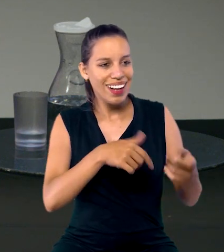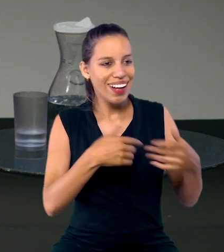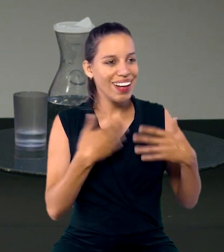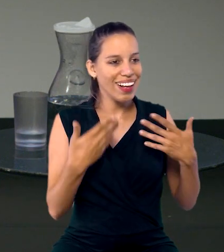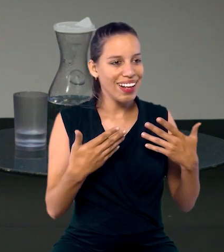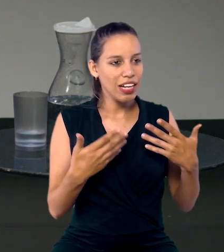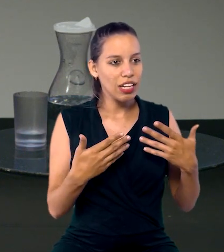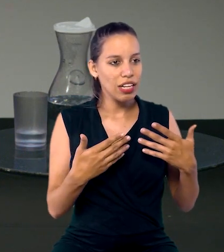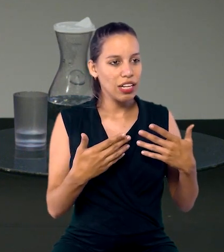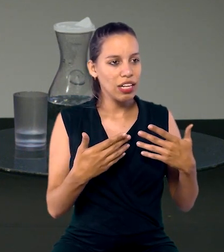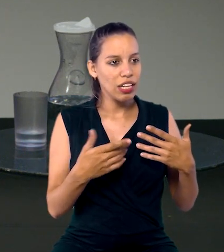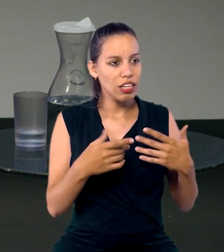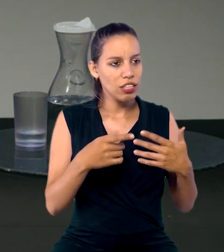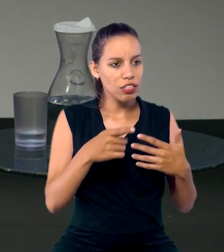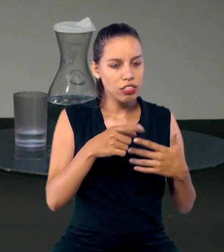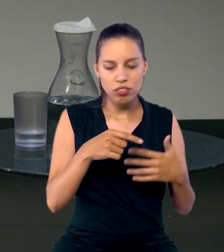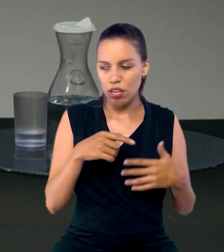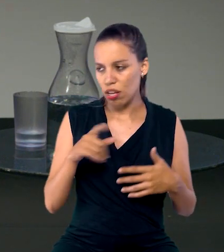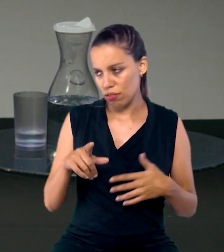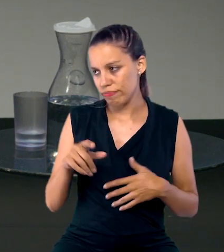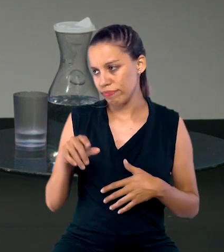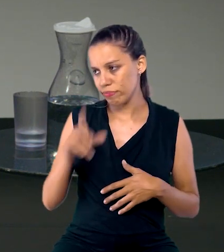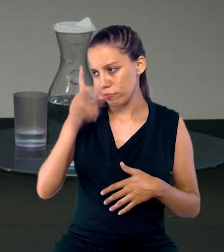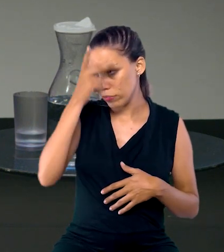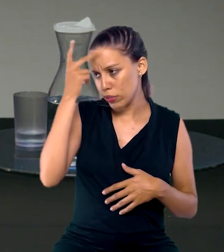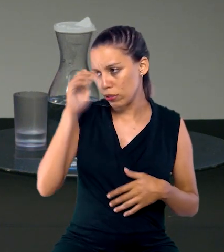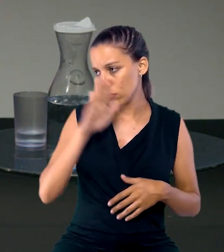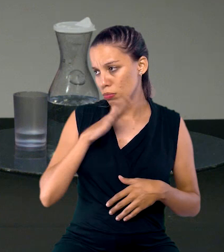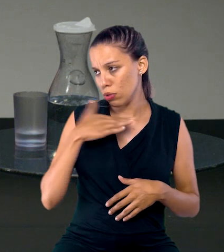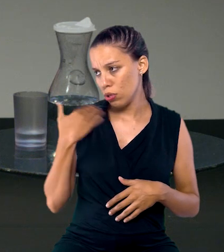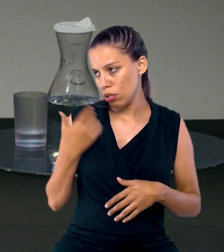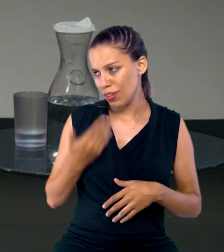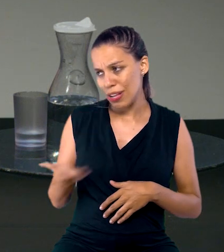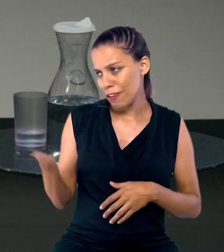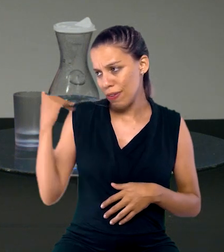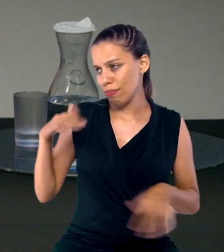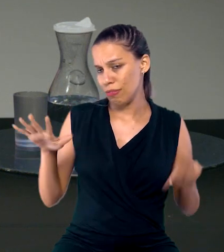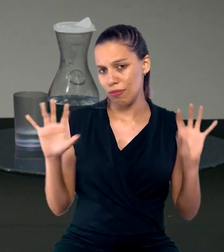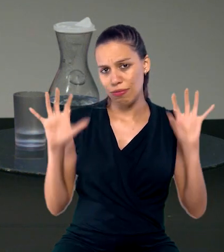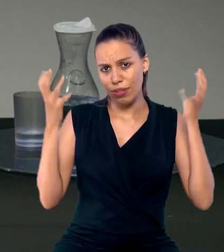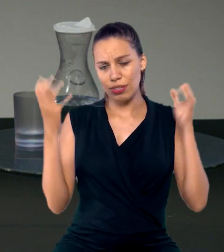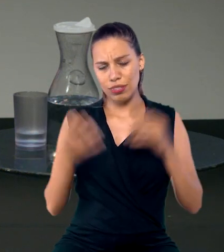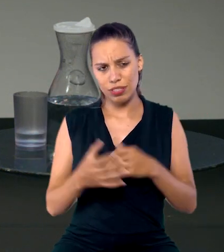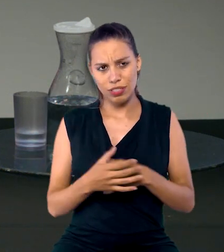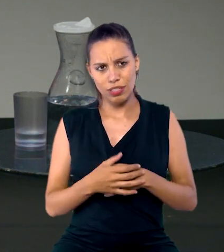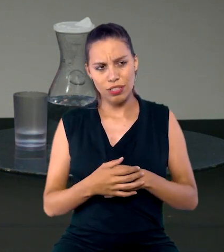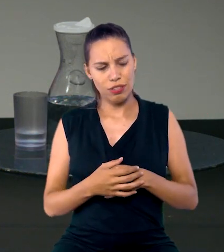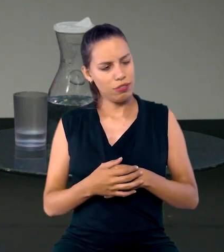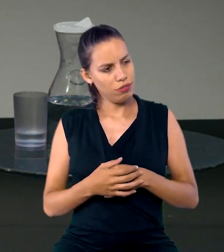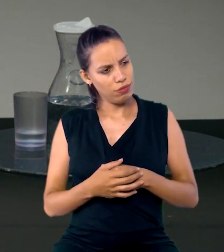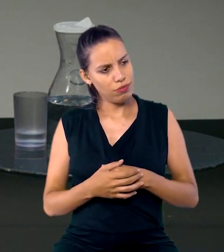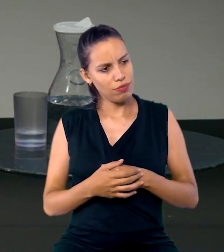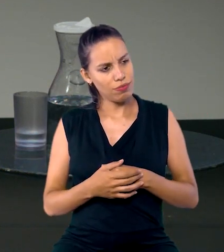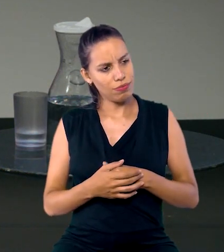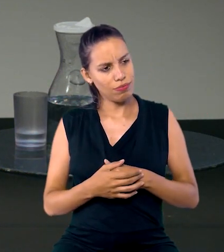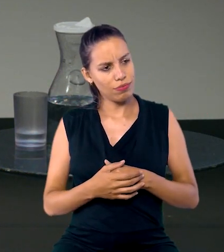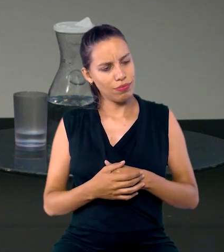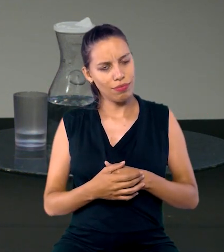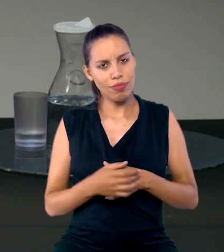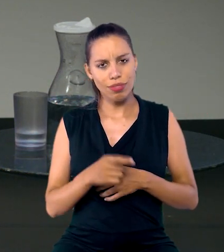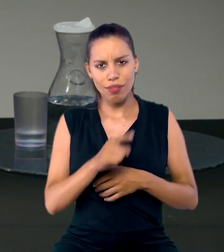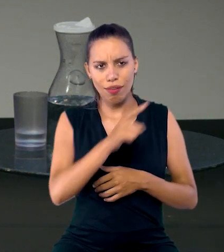sepultou. Vamos dançar? Vamos agora fazer uma festa? Porque isso é o